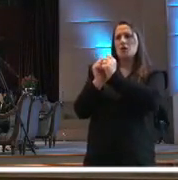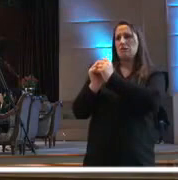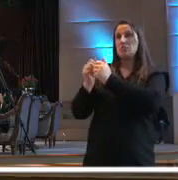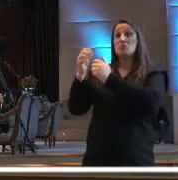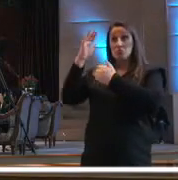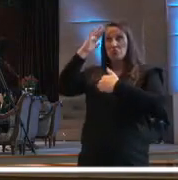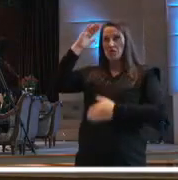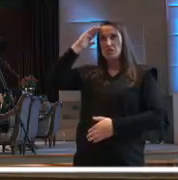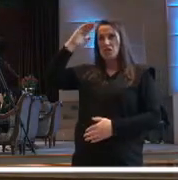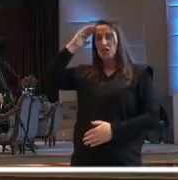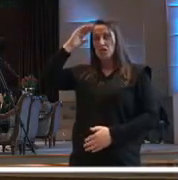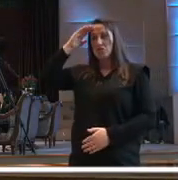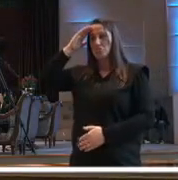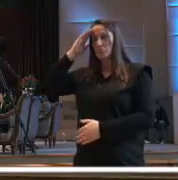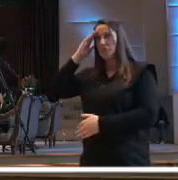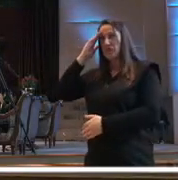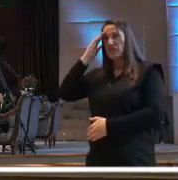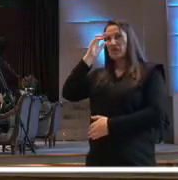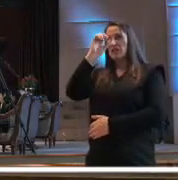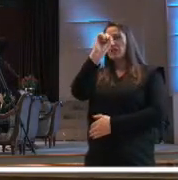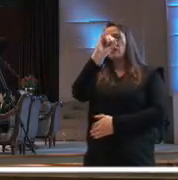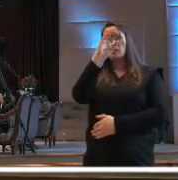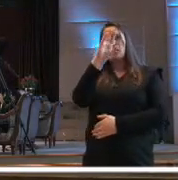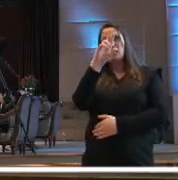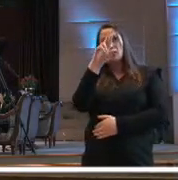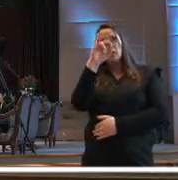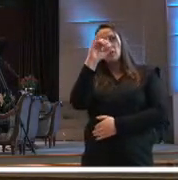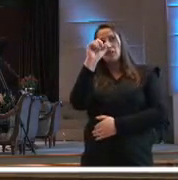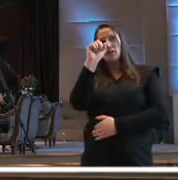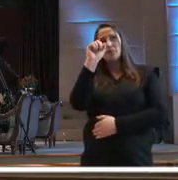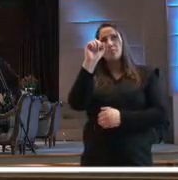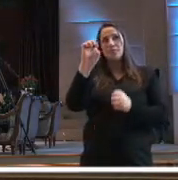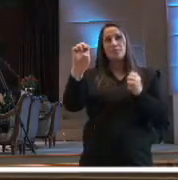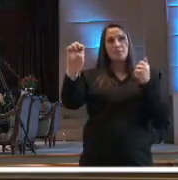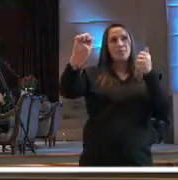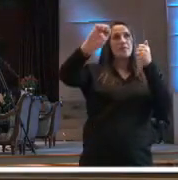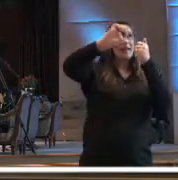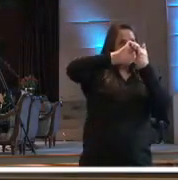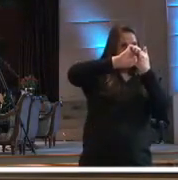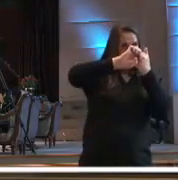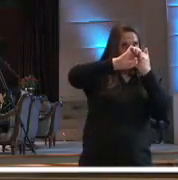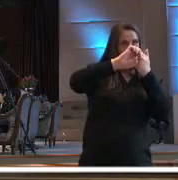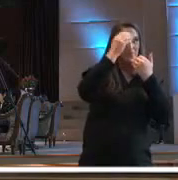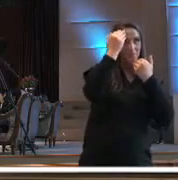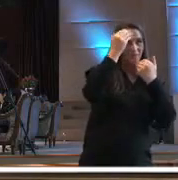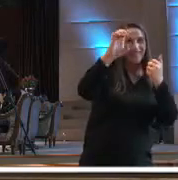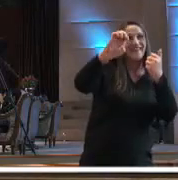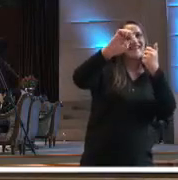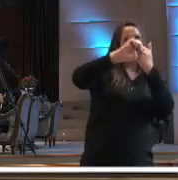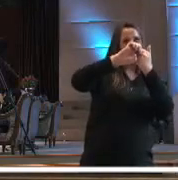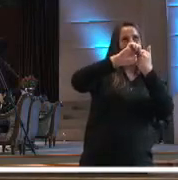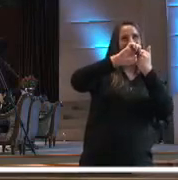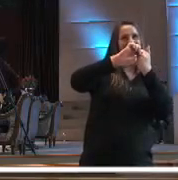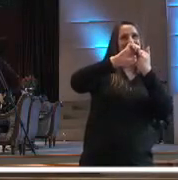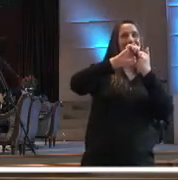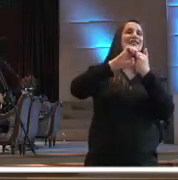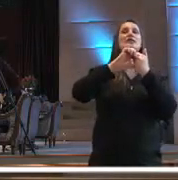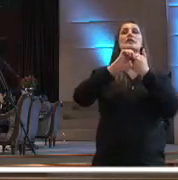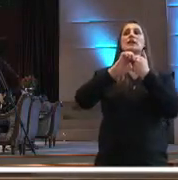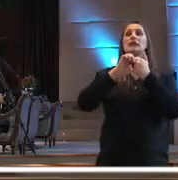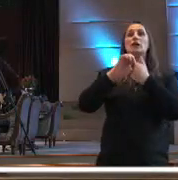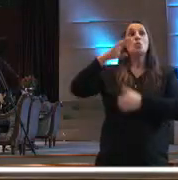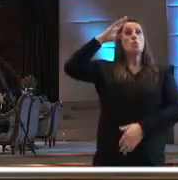ordem para matar o profeta. E o ajudante de Eliseu diz assim: olha, nós estamos perdidos, não